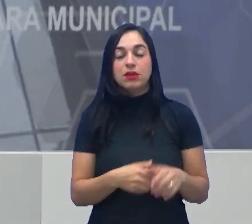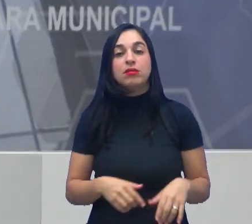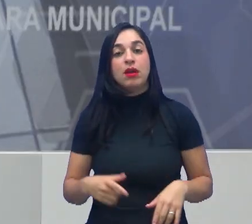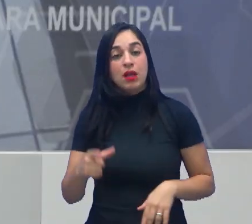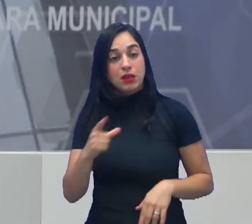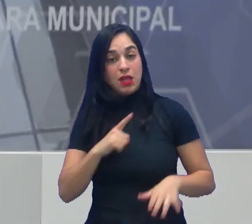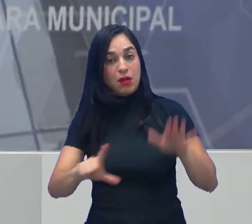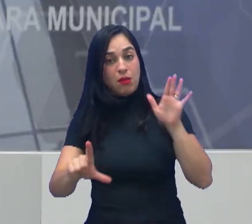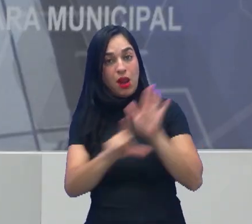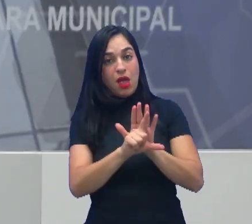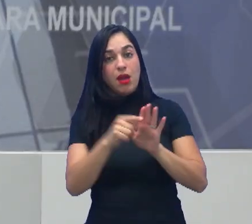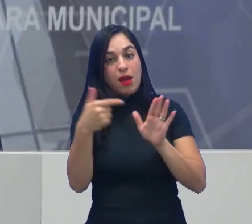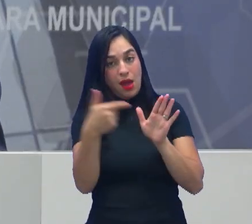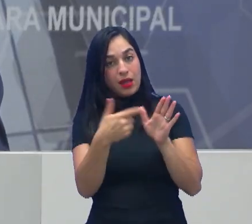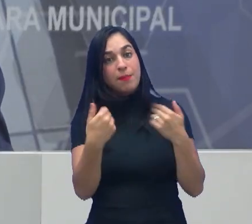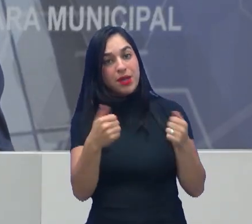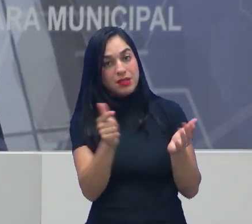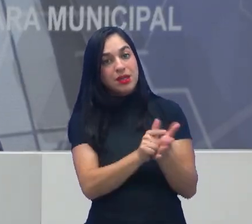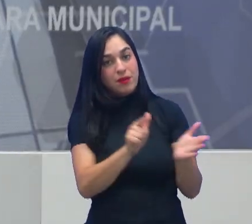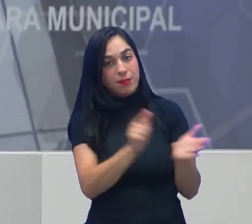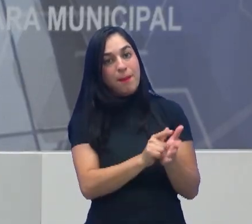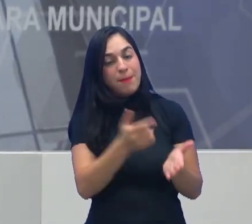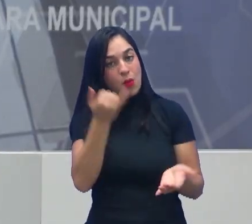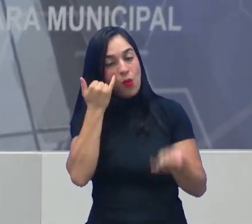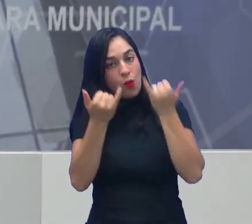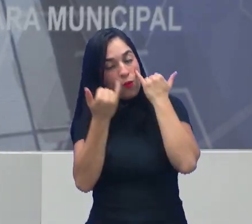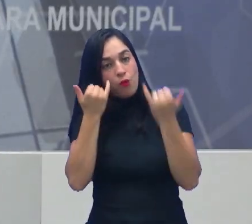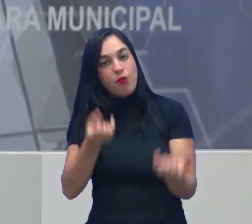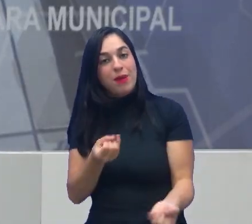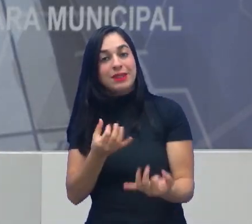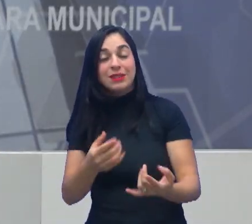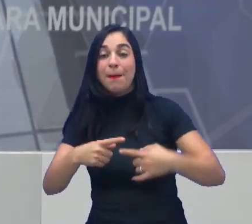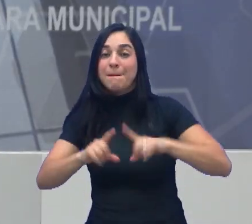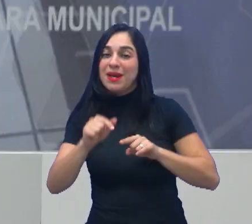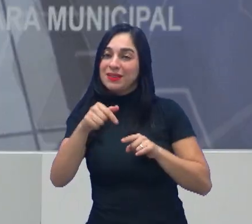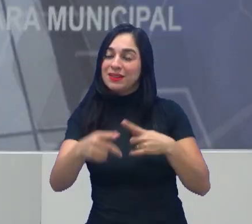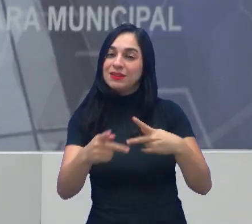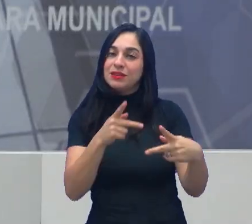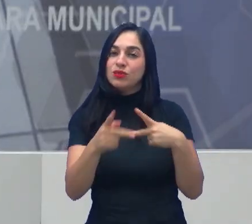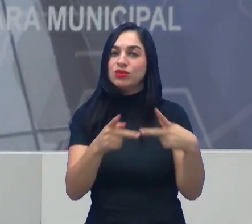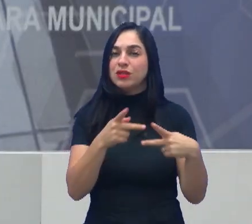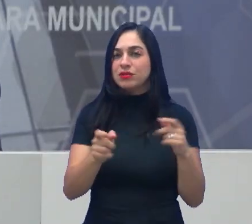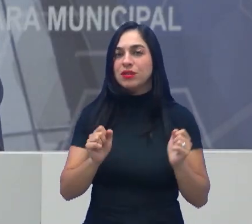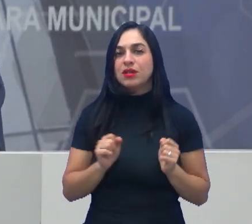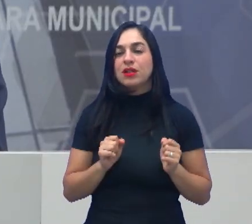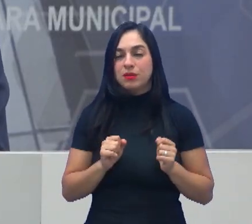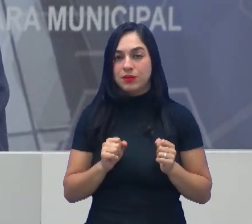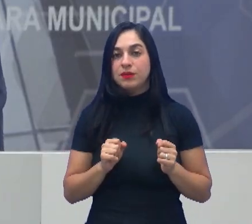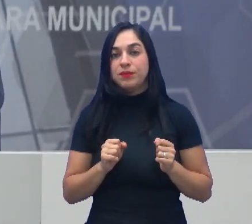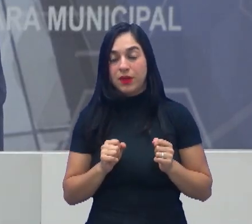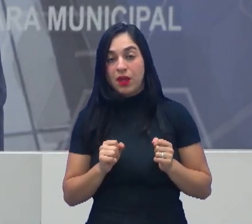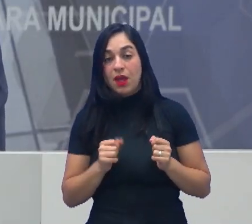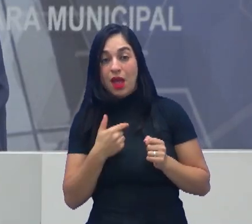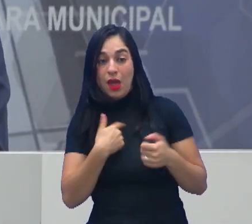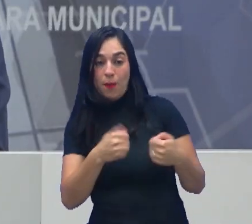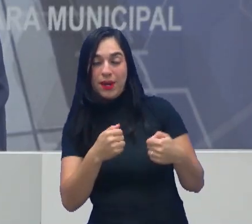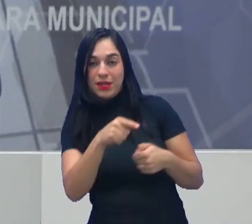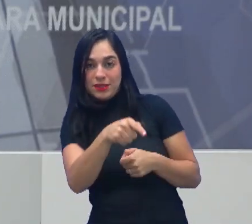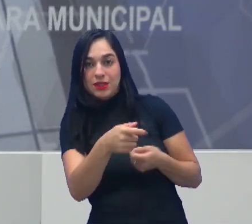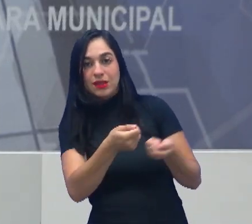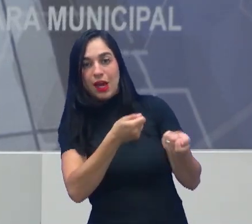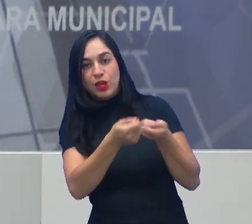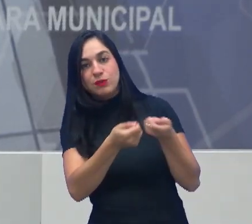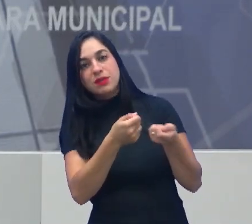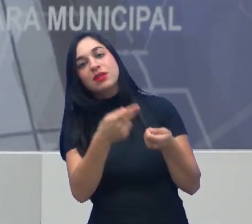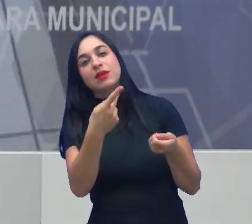aqui. Mas o município de São José dos Campos faz um trabalho, e aqui eu preciso elogiar a administração municipal,